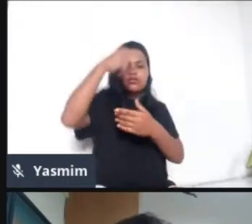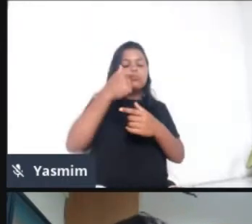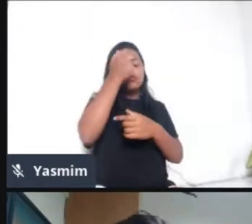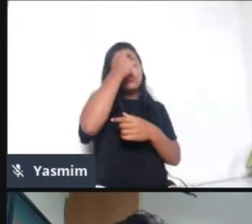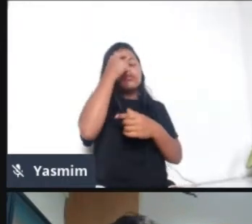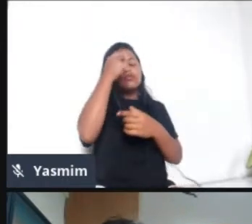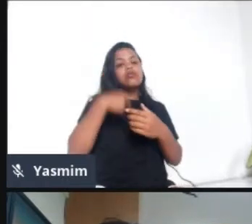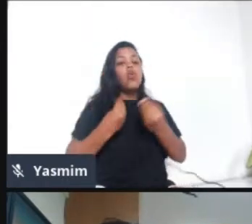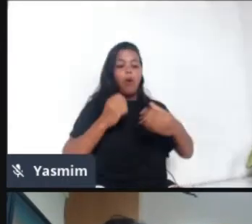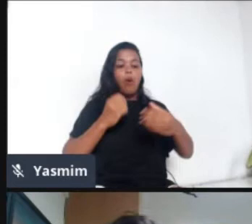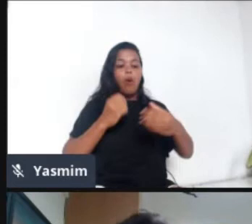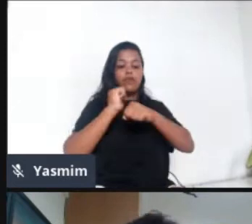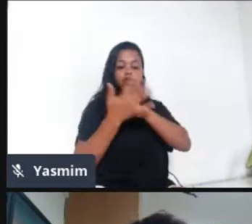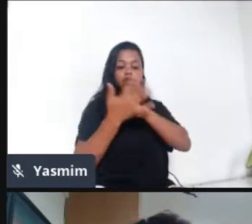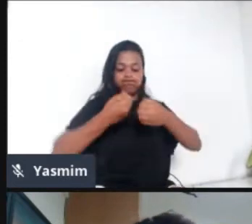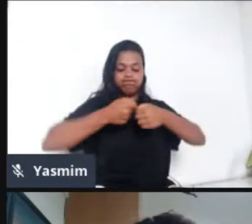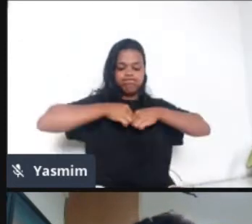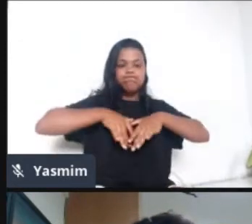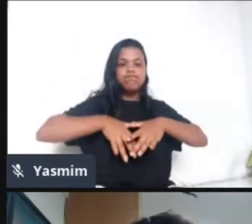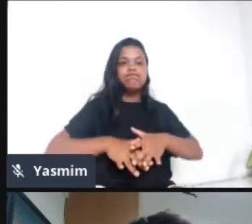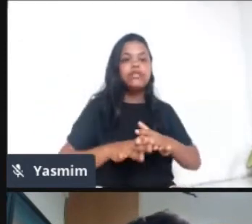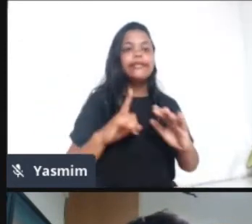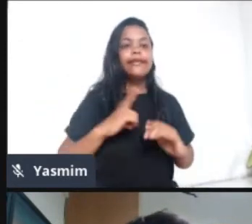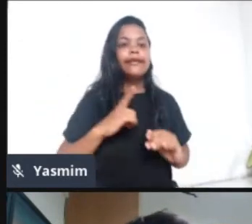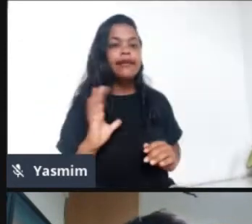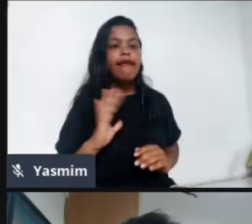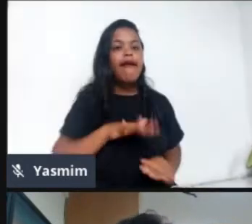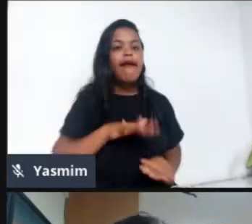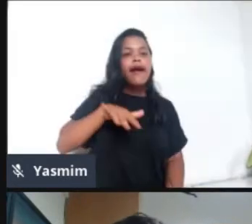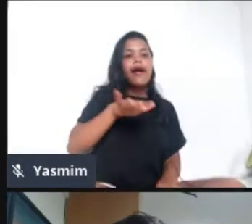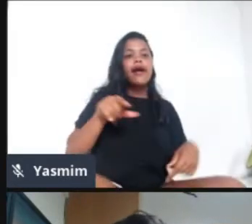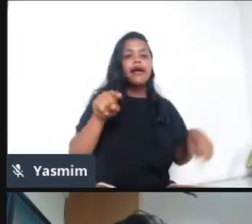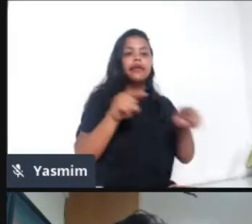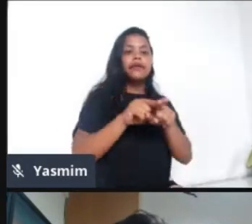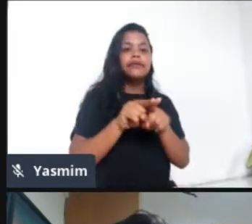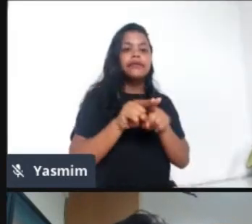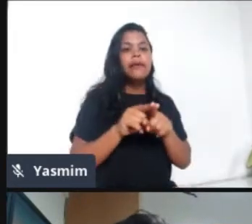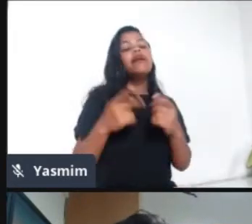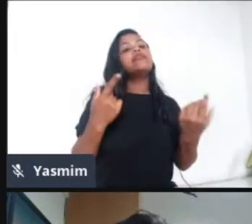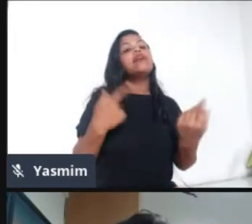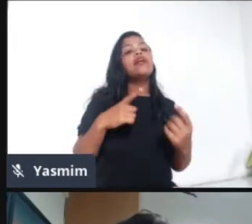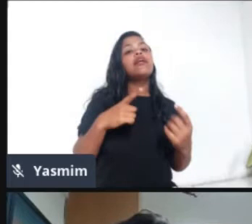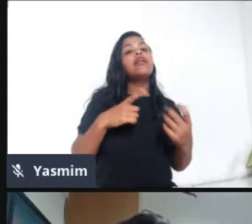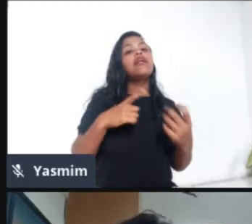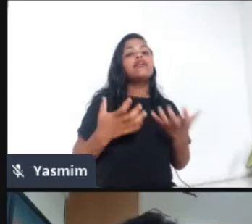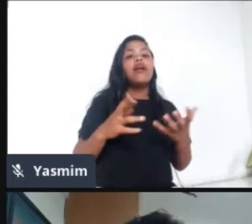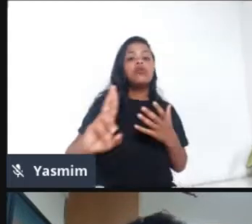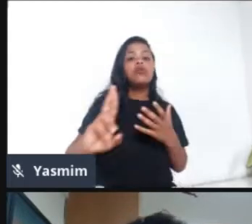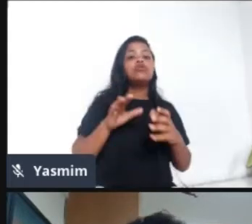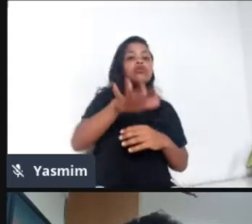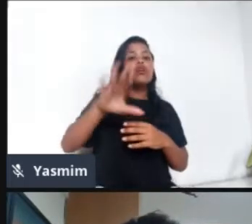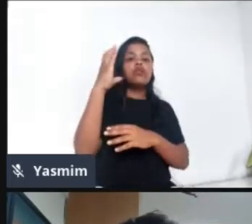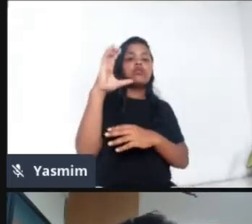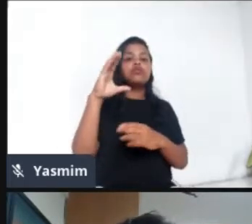evolução imunológica, a evolução clínica, e também buscando respostas clínicas eficazes com tratamento. Não